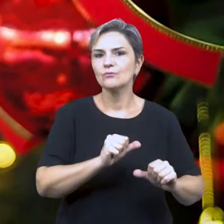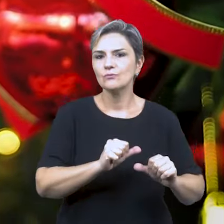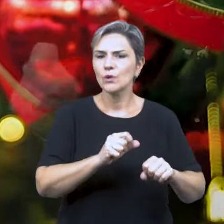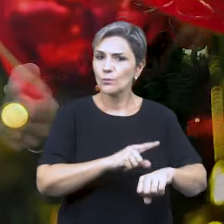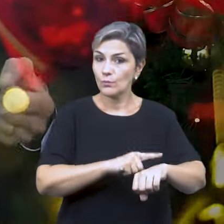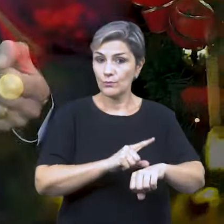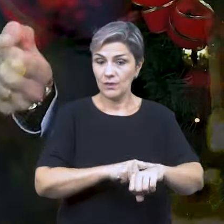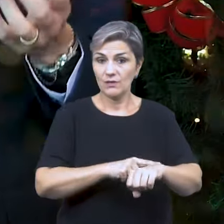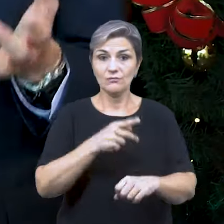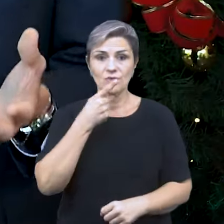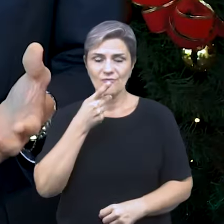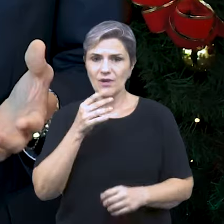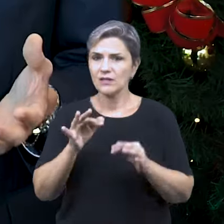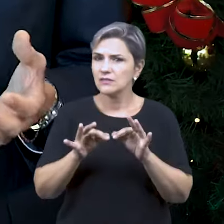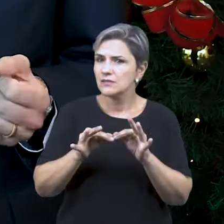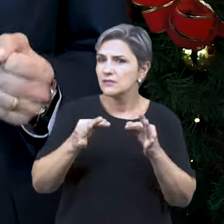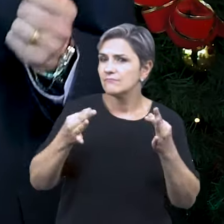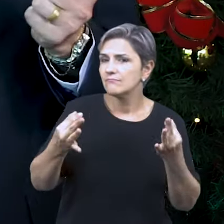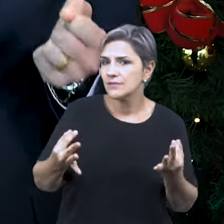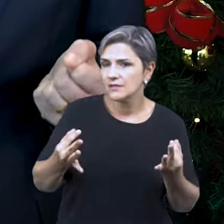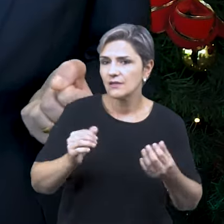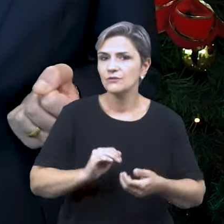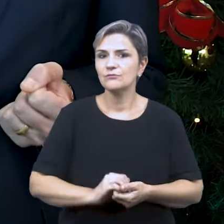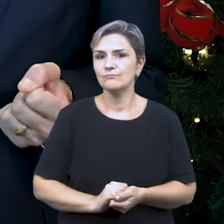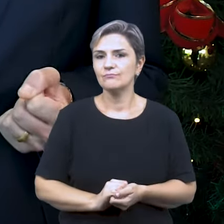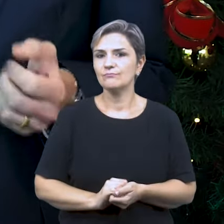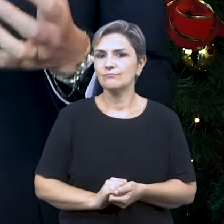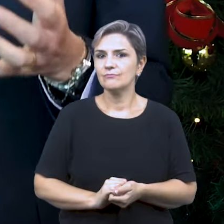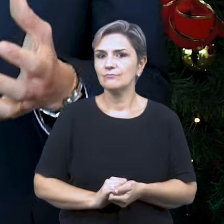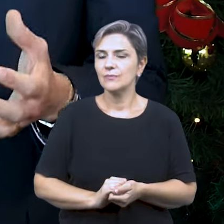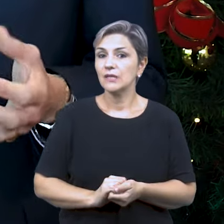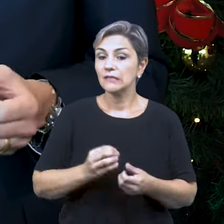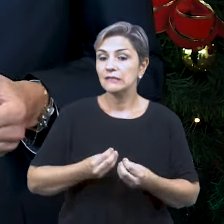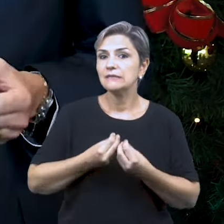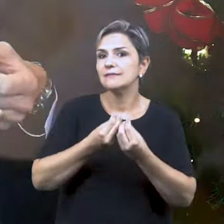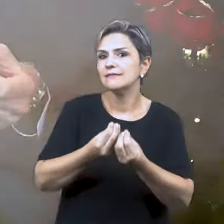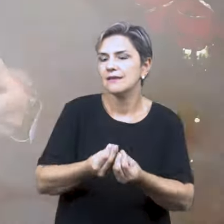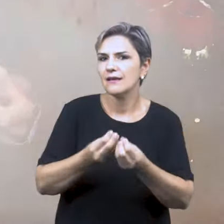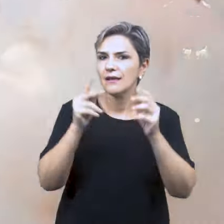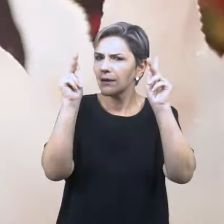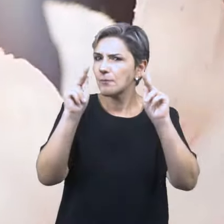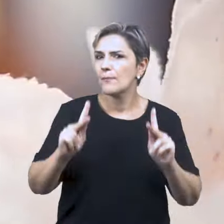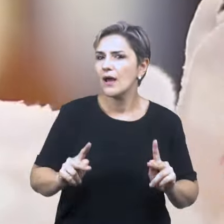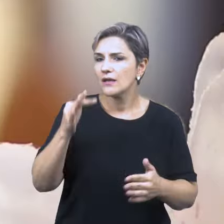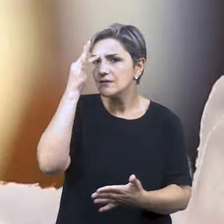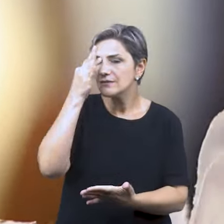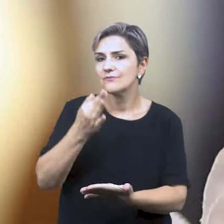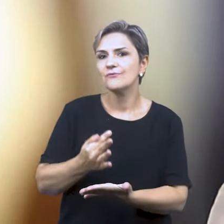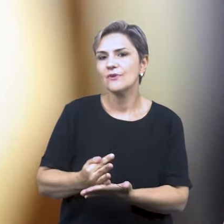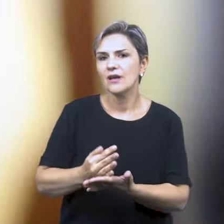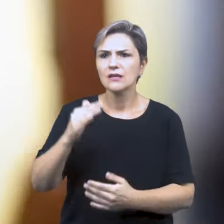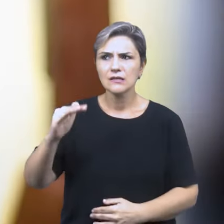uma época que fala de singeleza, simplicidade, entrega, paz, fé